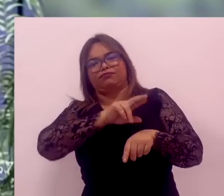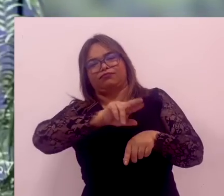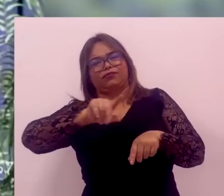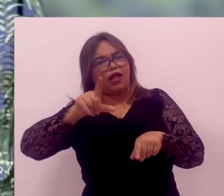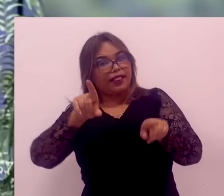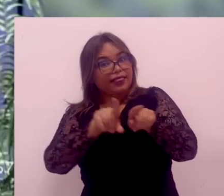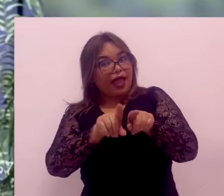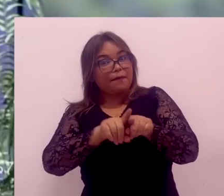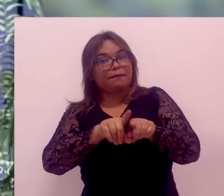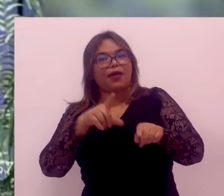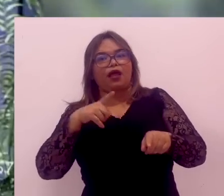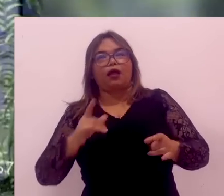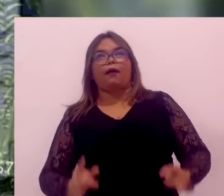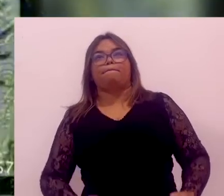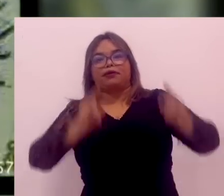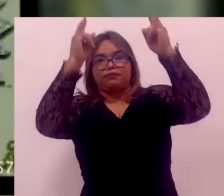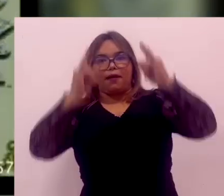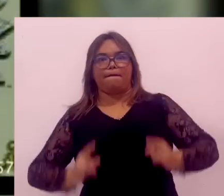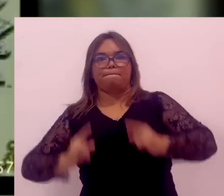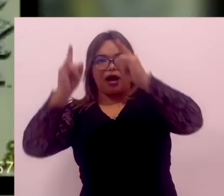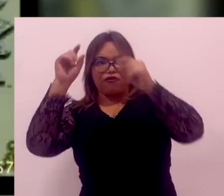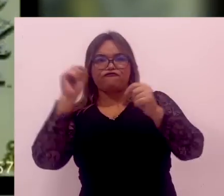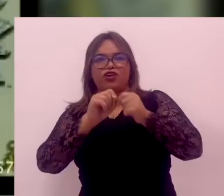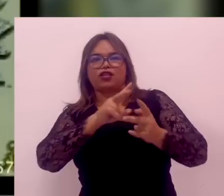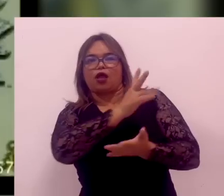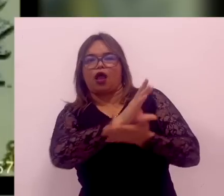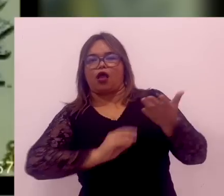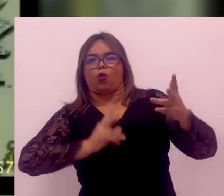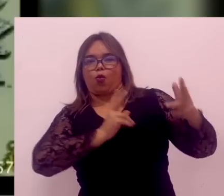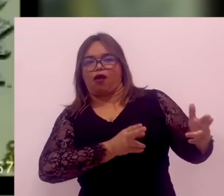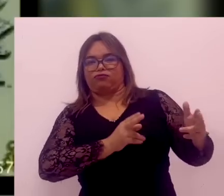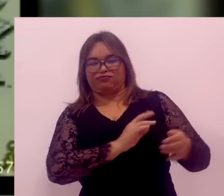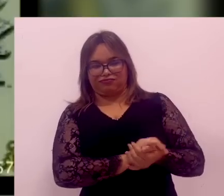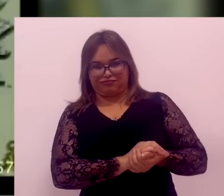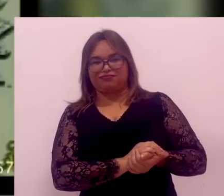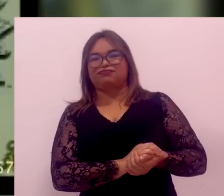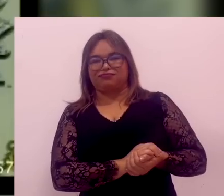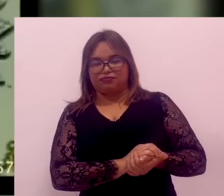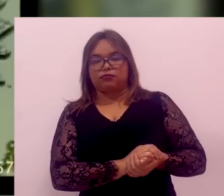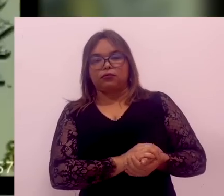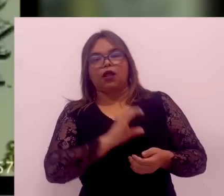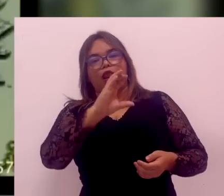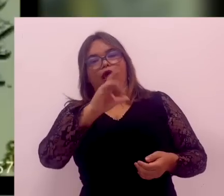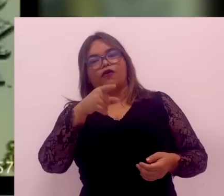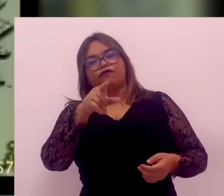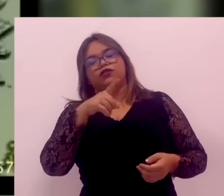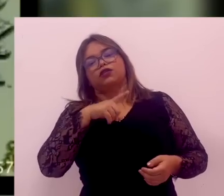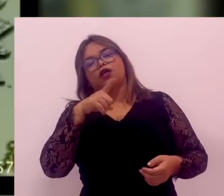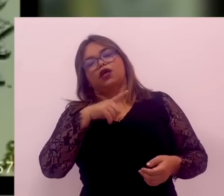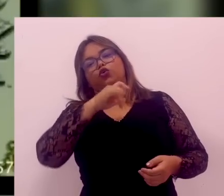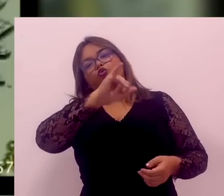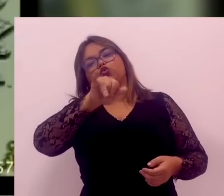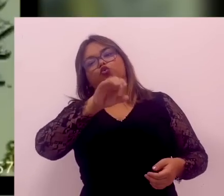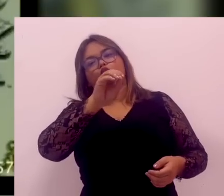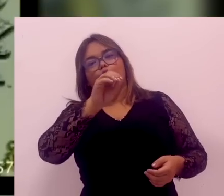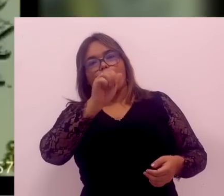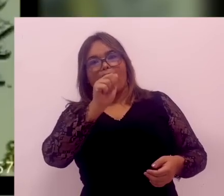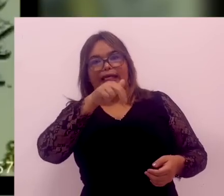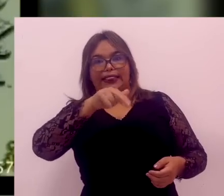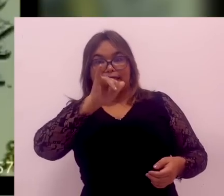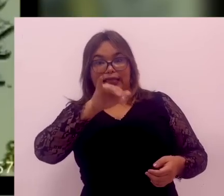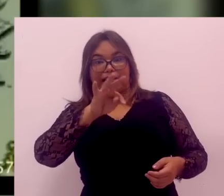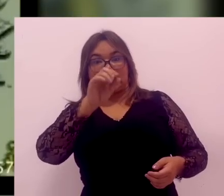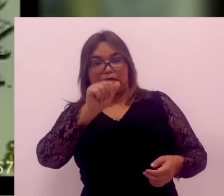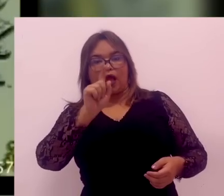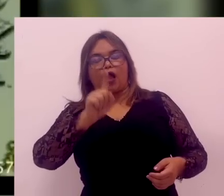E então você tem, é claro, a figura do joanita, São João, assim chamado,